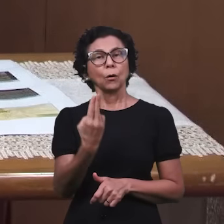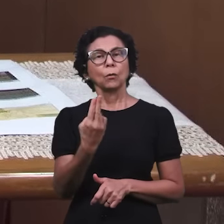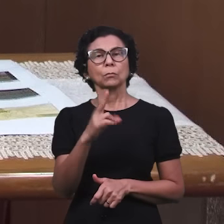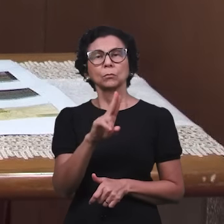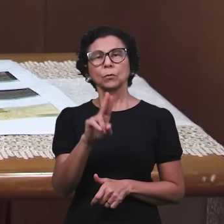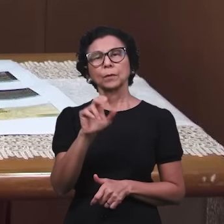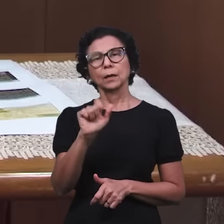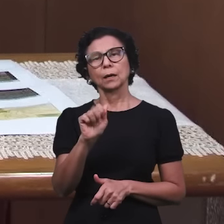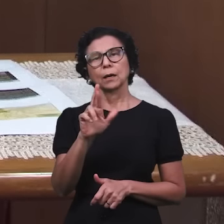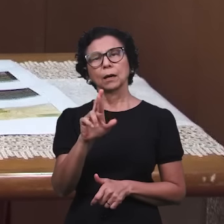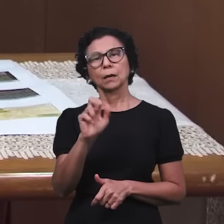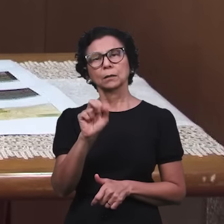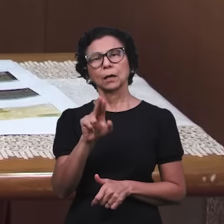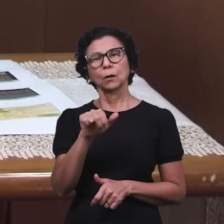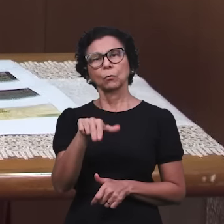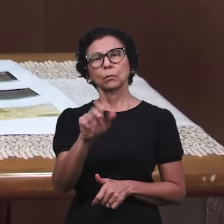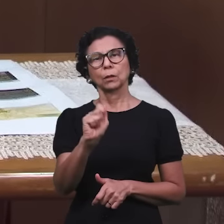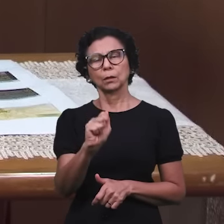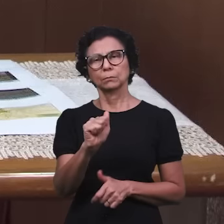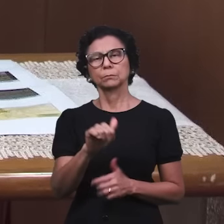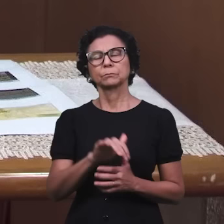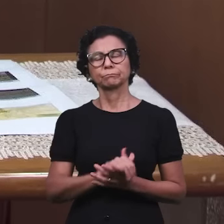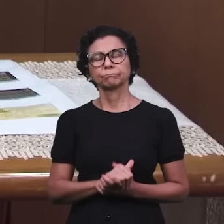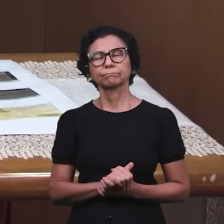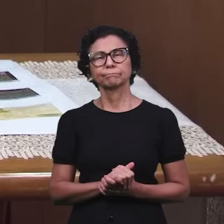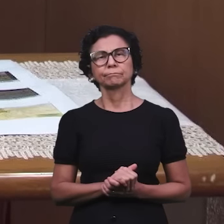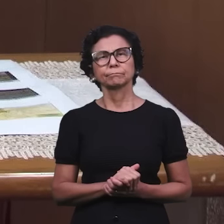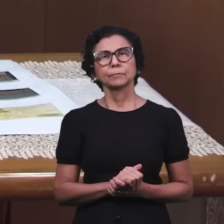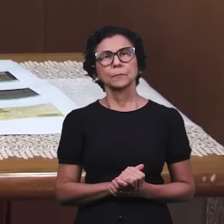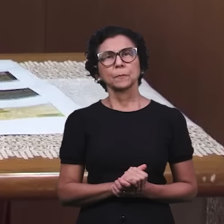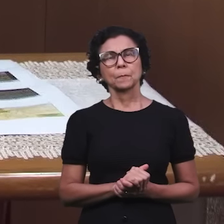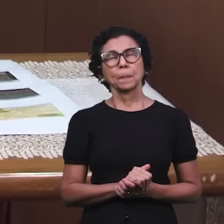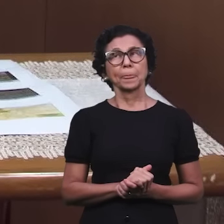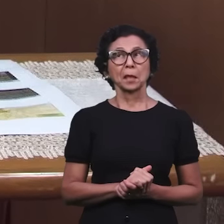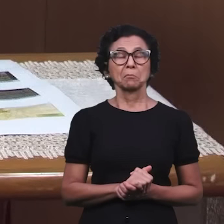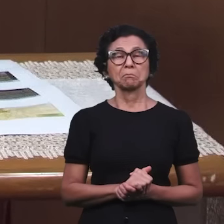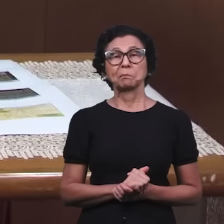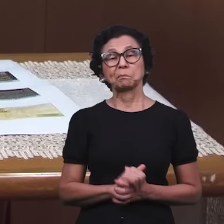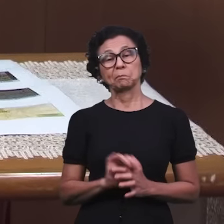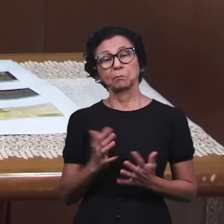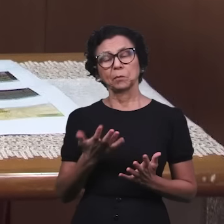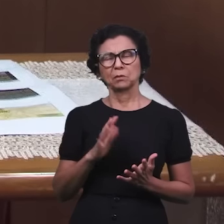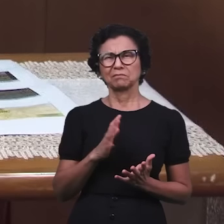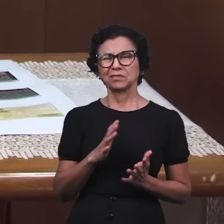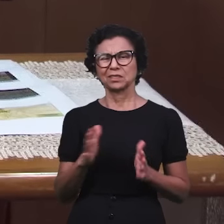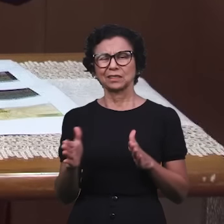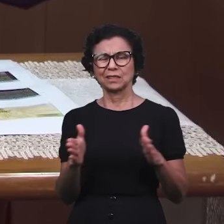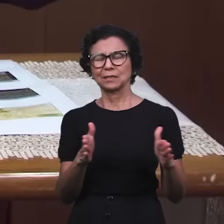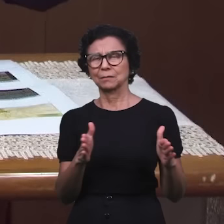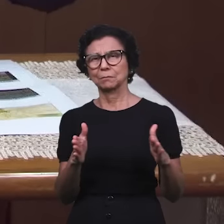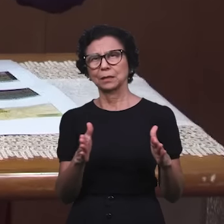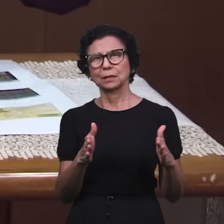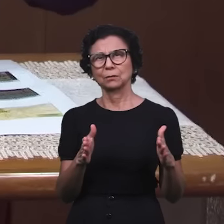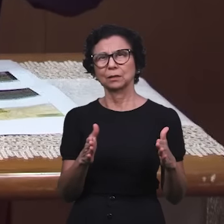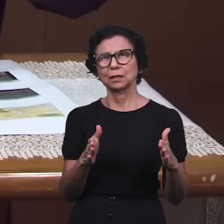nome, né? E ele foi, eu creio que nessa altura aqui já foi